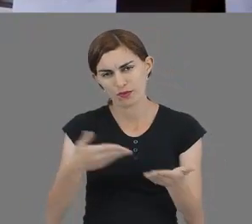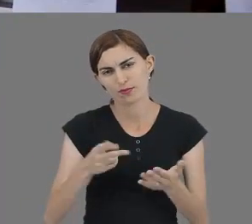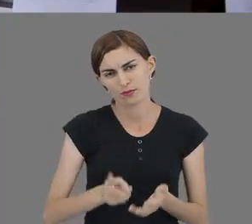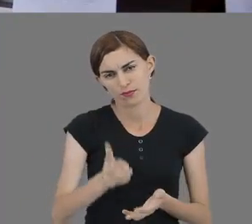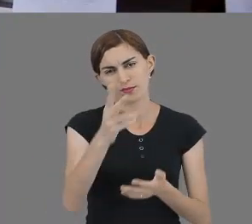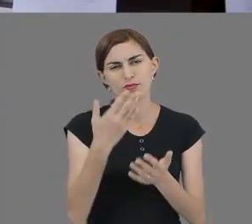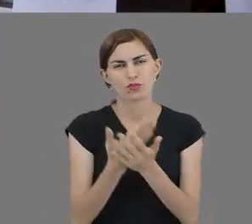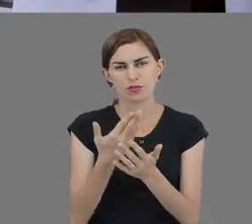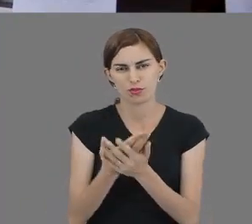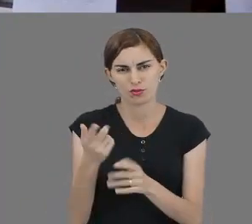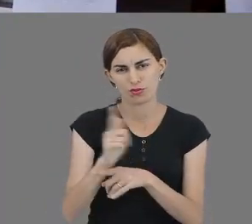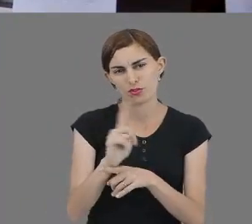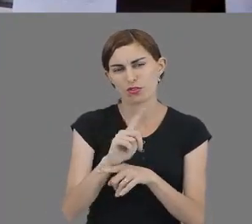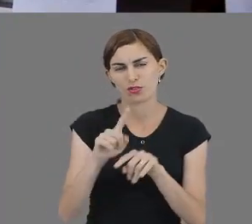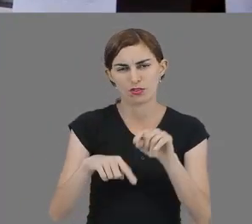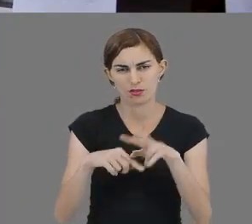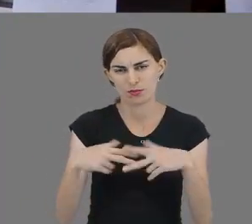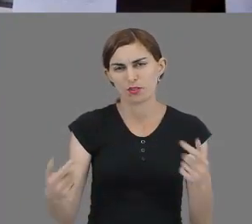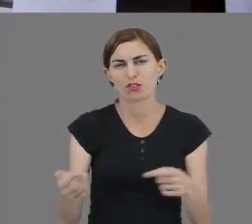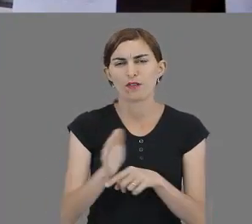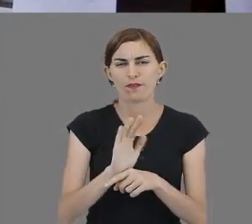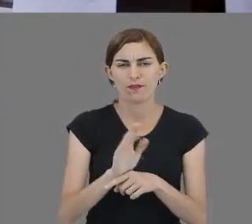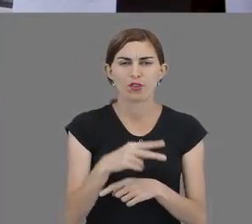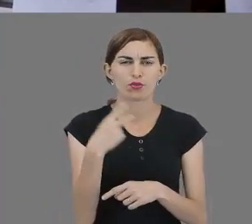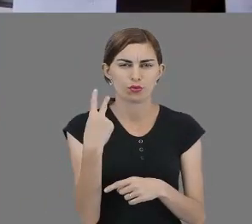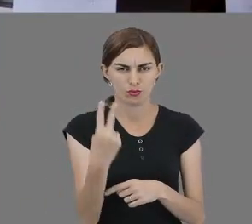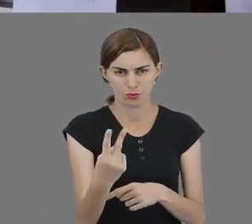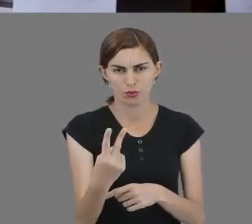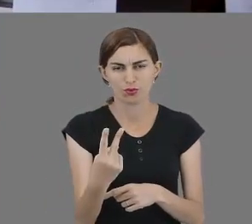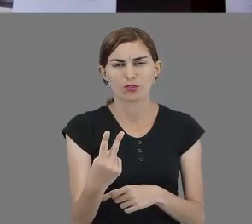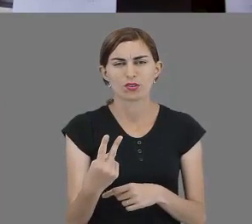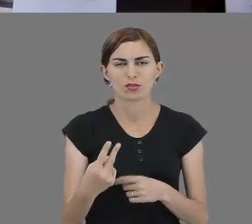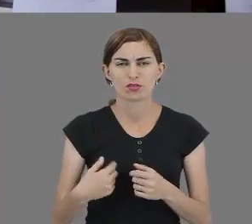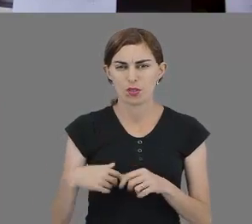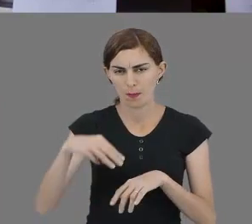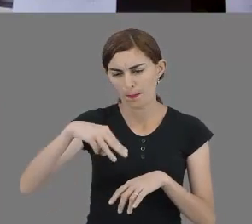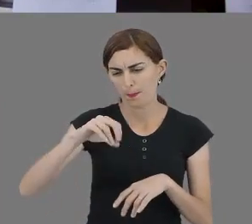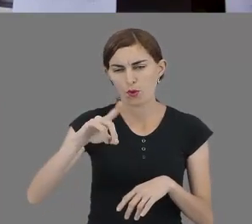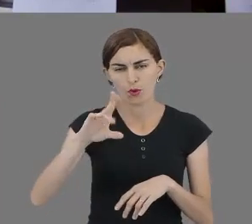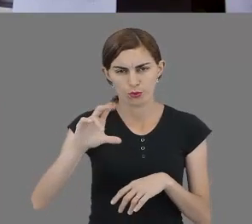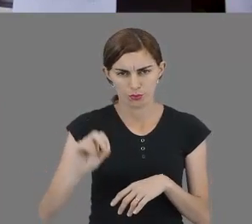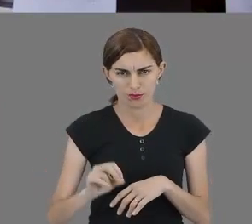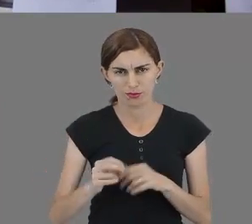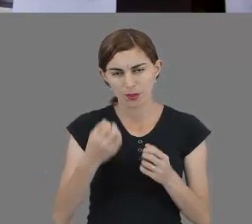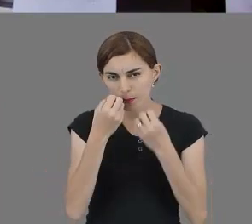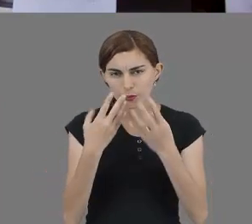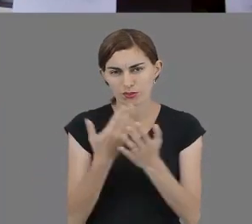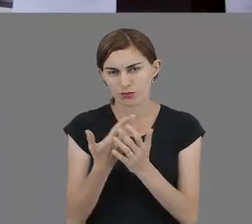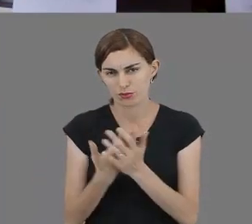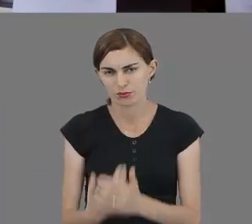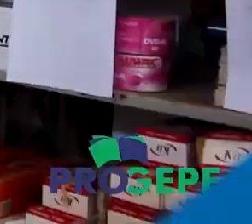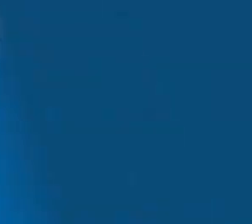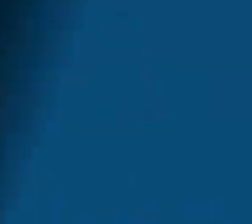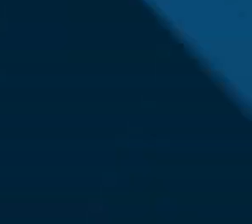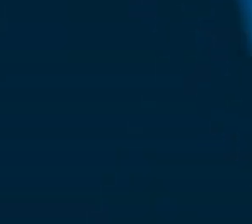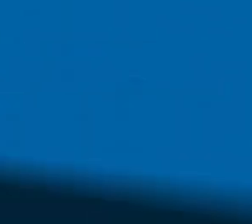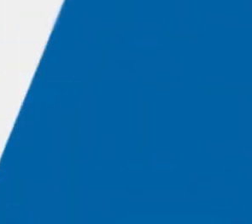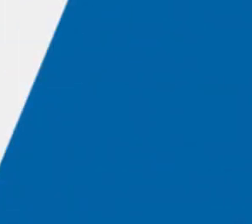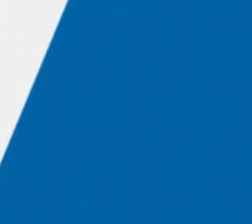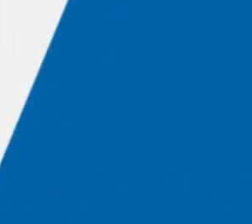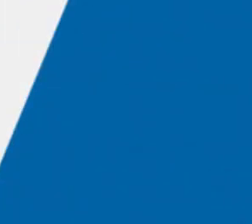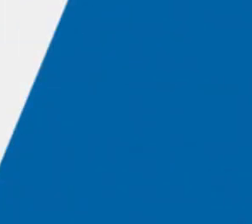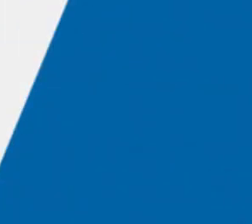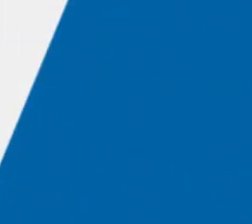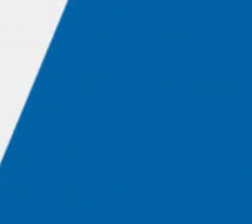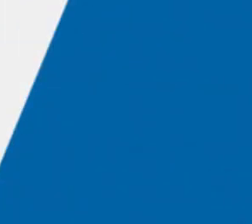a continuar com o estudo de gestão de materiais no vídeo 2, presente ainda nesse curso, neste módulo. Bons estudos!